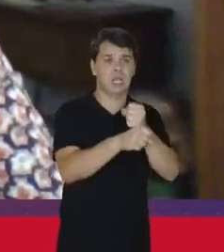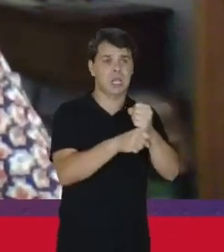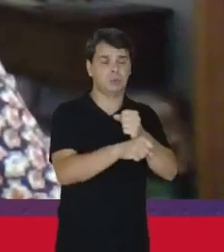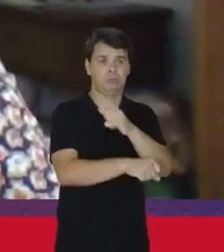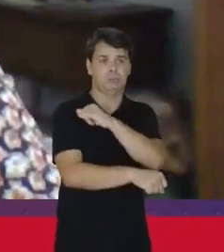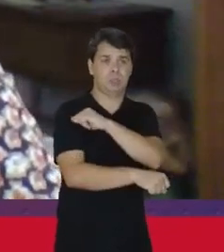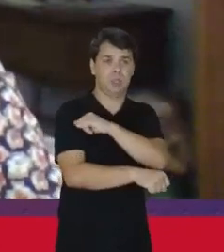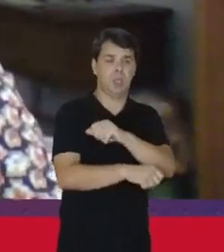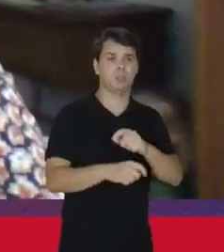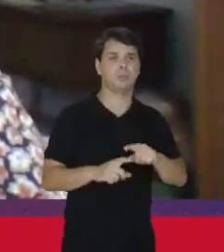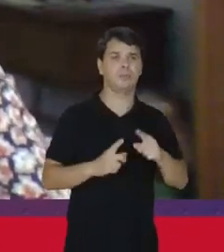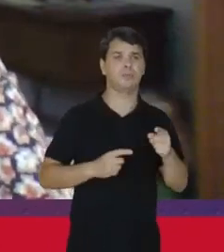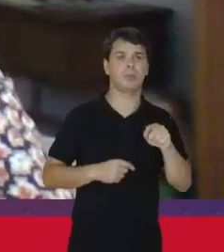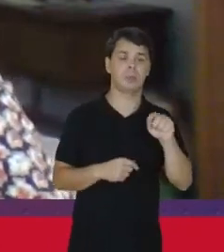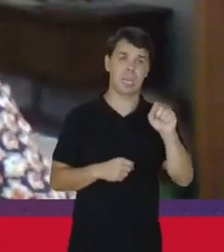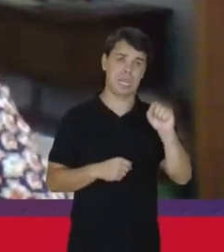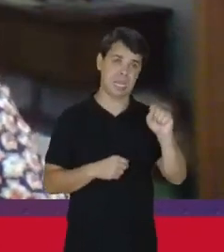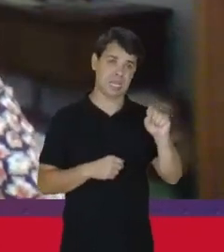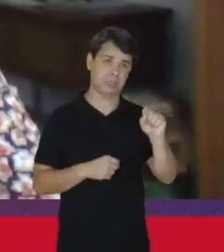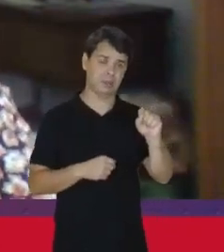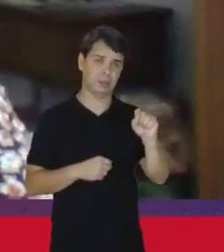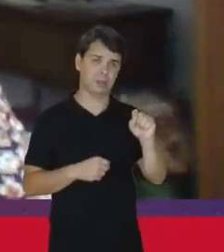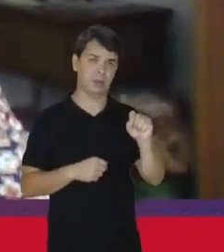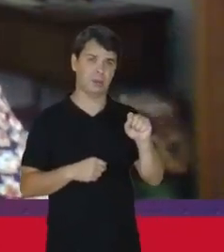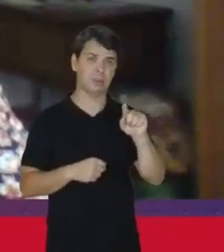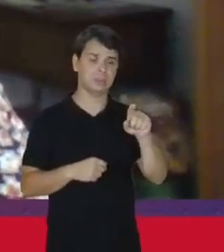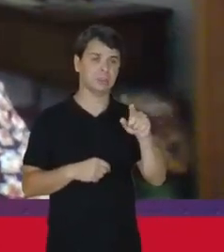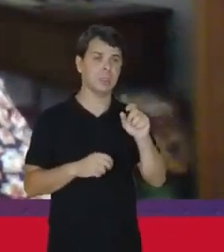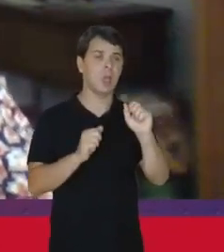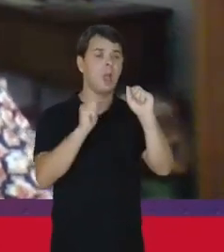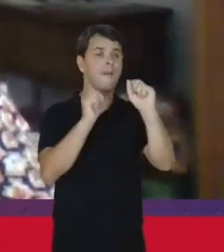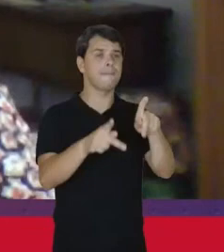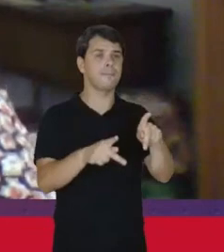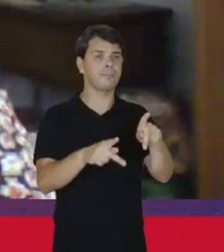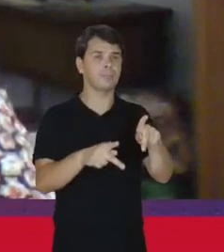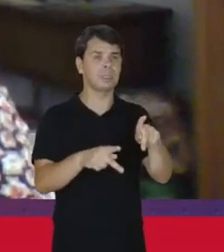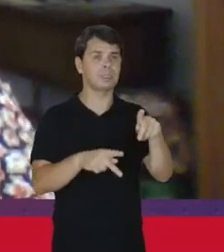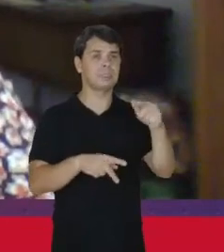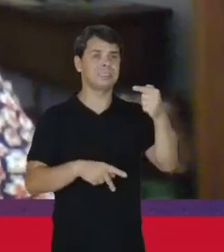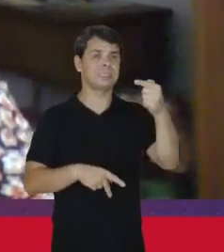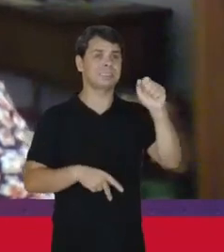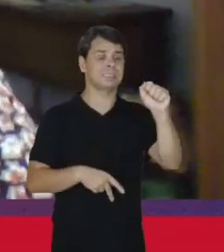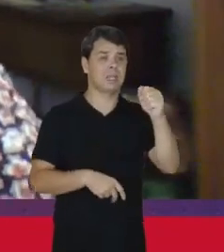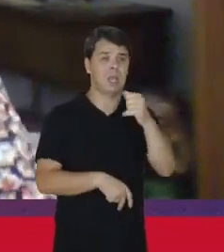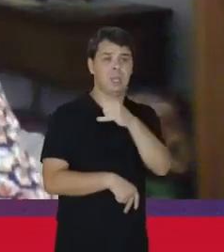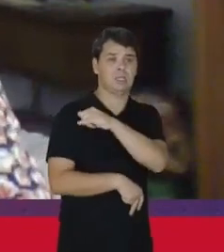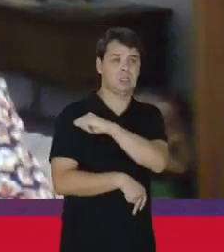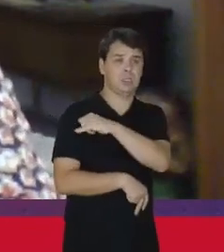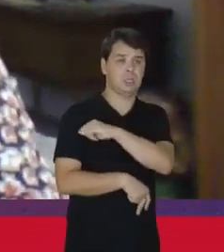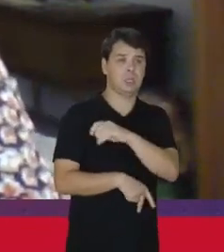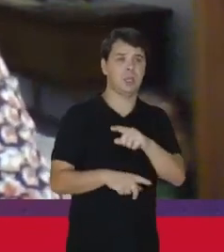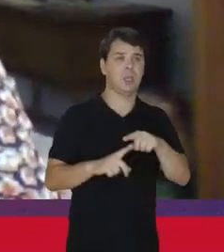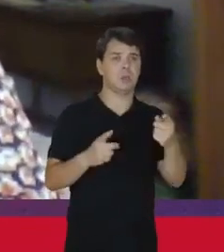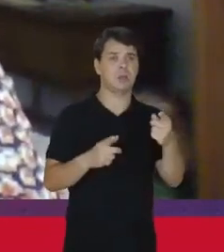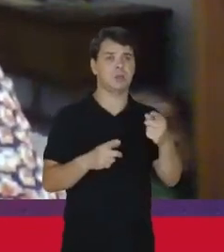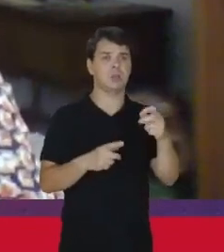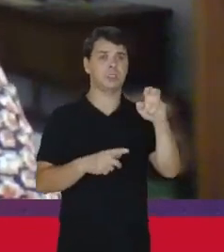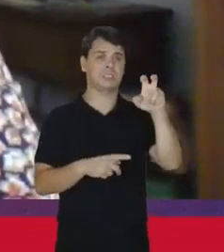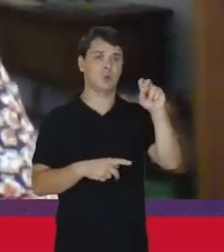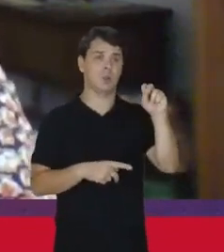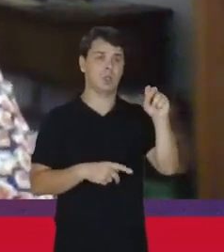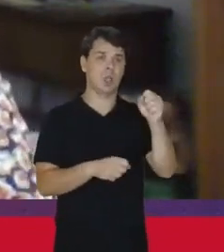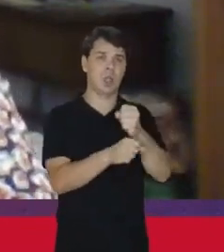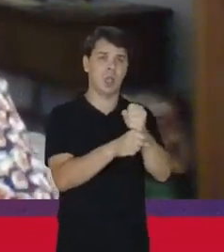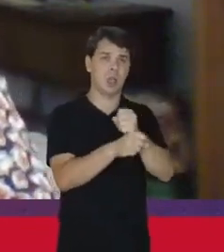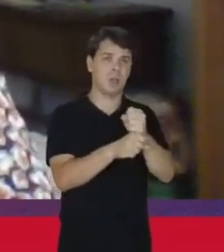idade, e certamente se aposentar com 70 anos de idade, já com 50 anos de idade,